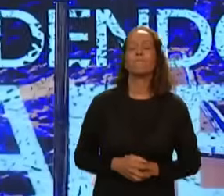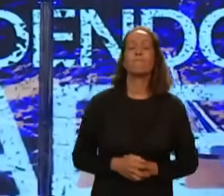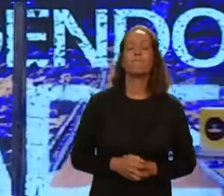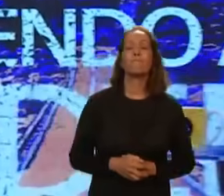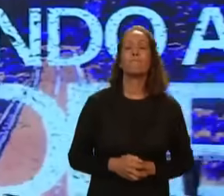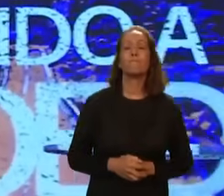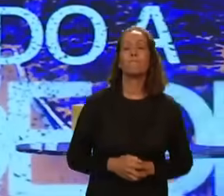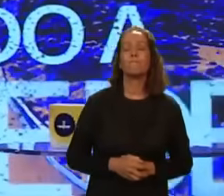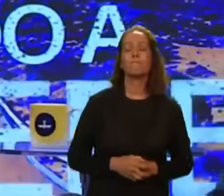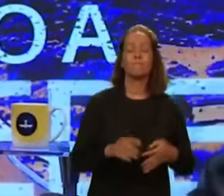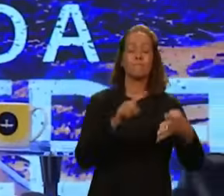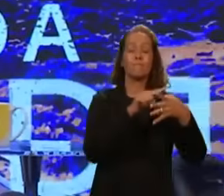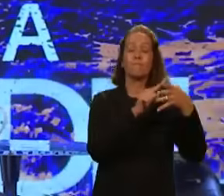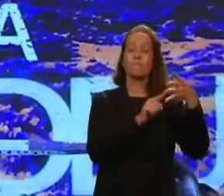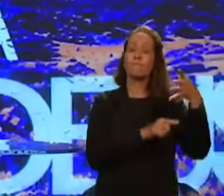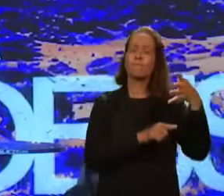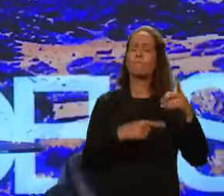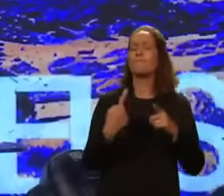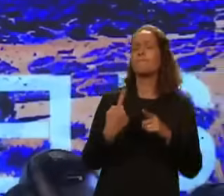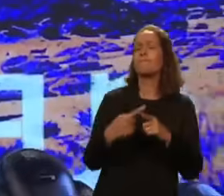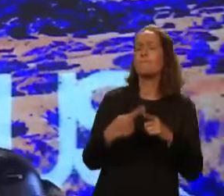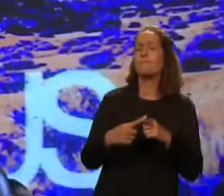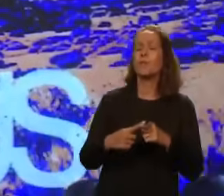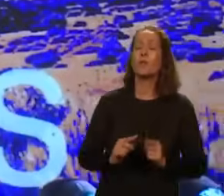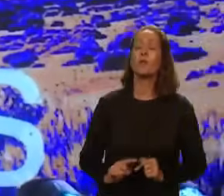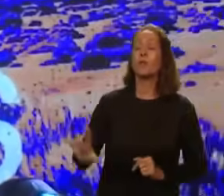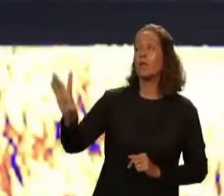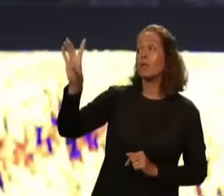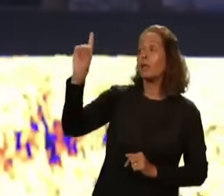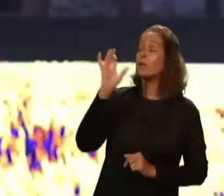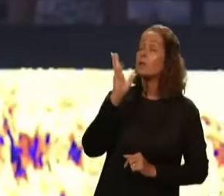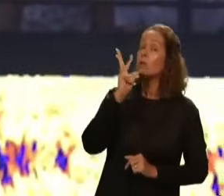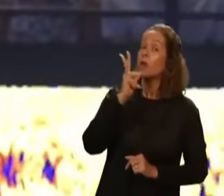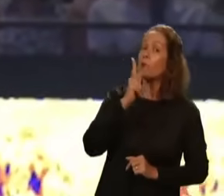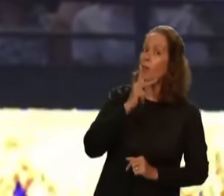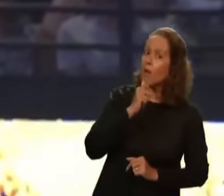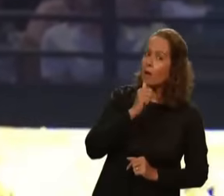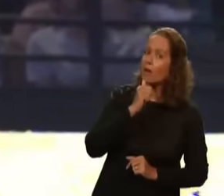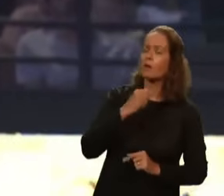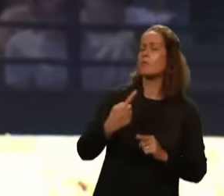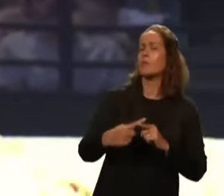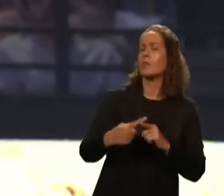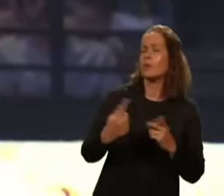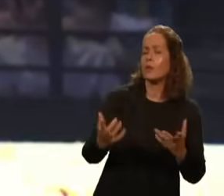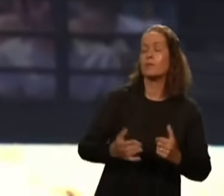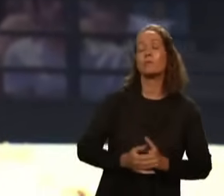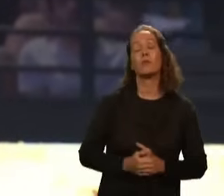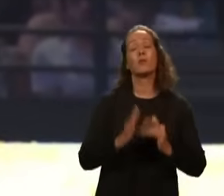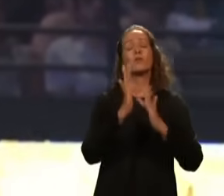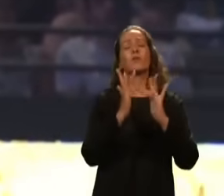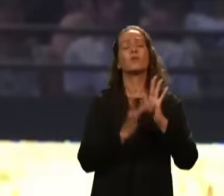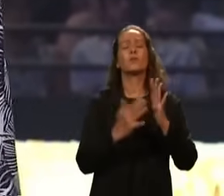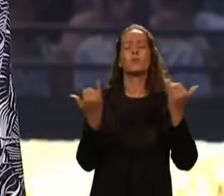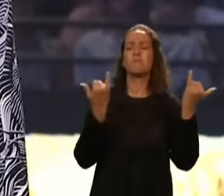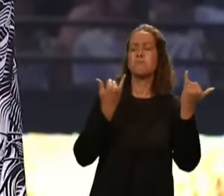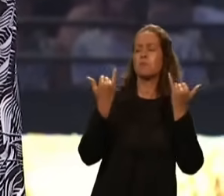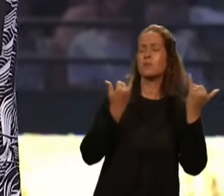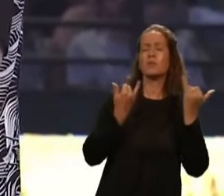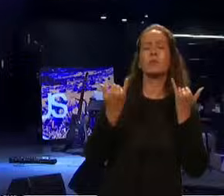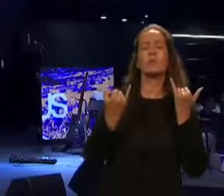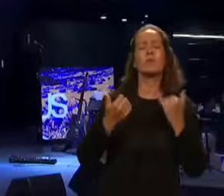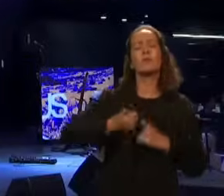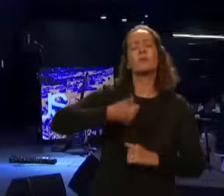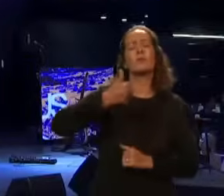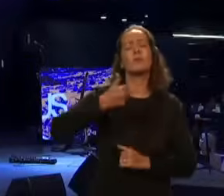aqui, 4 coisas sobre por que Deus demora. Então Jesus recebeu a notícia, e a primeira coisa que ele falou é o